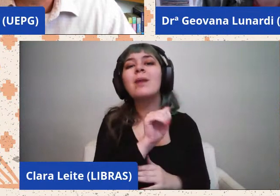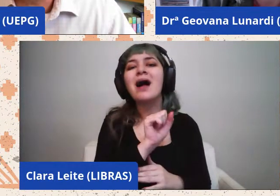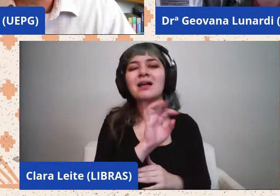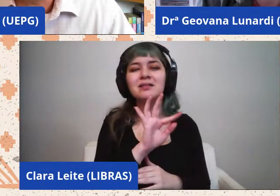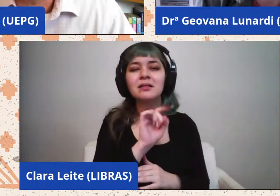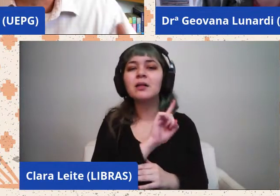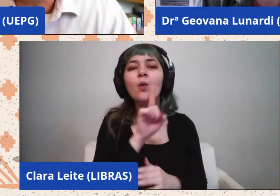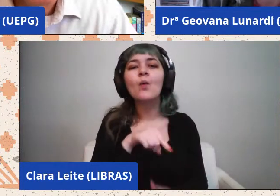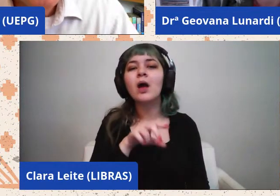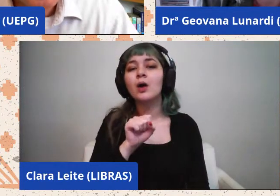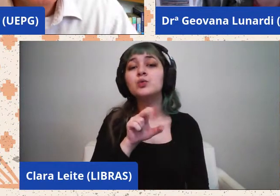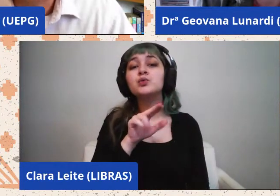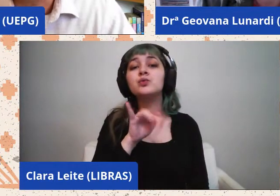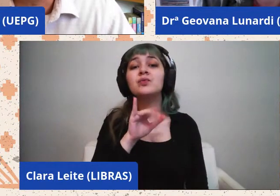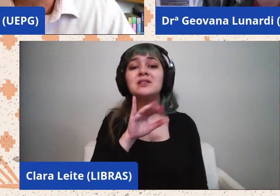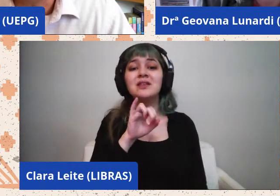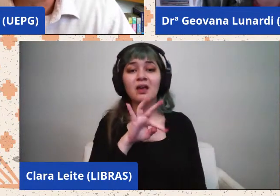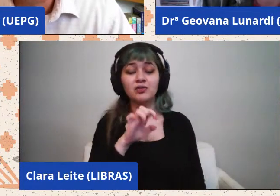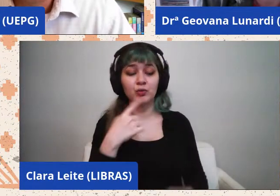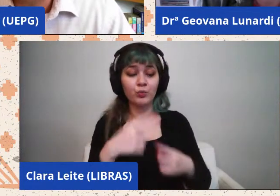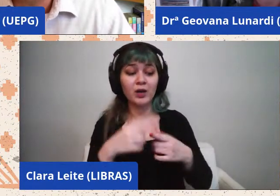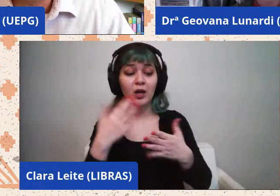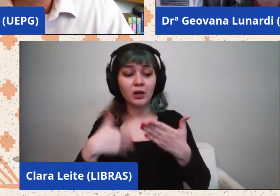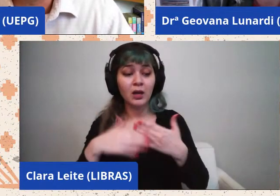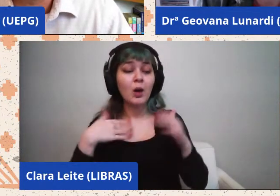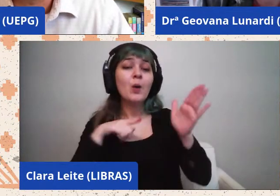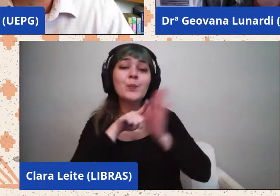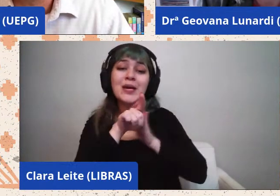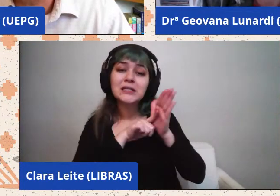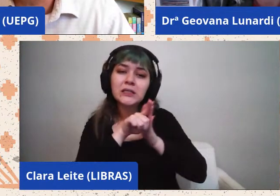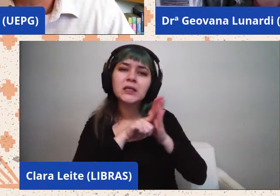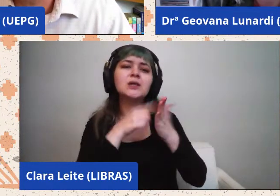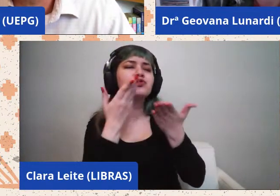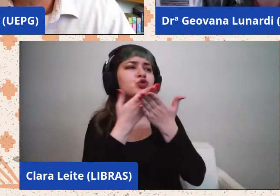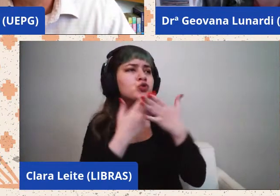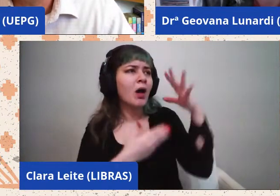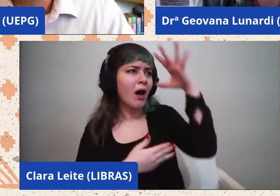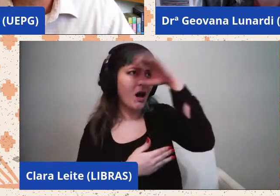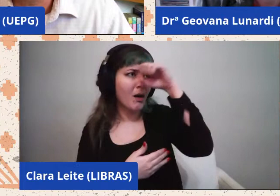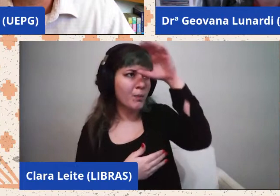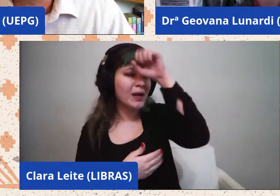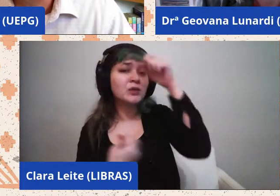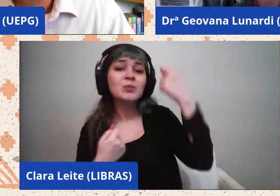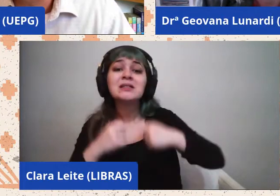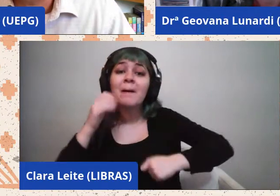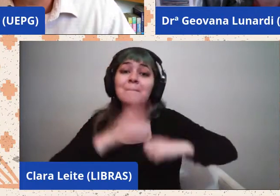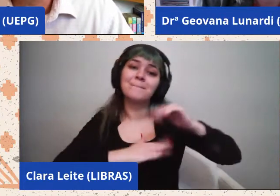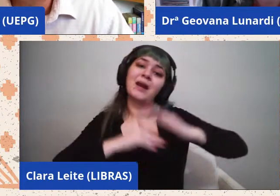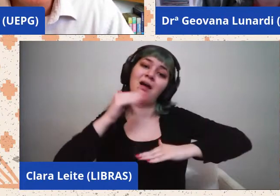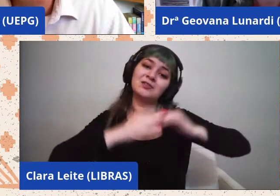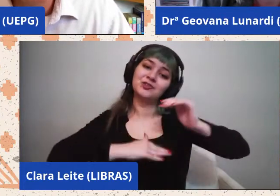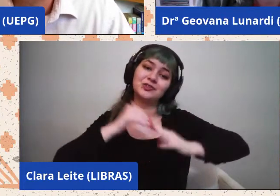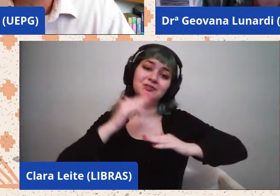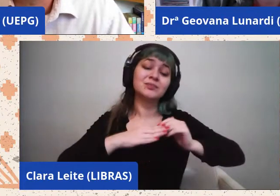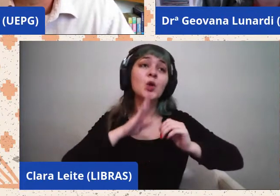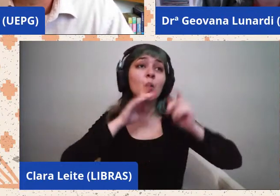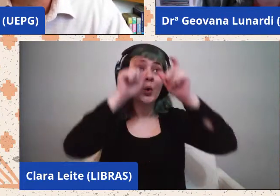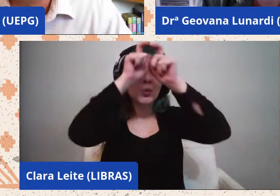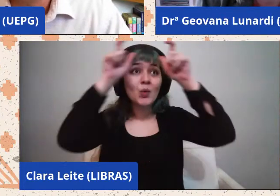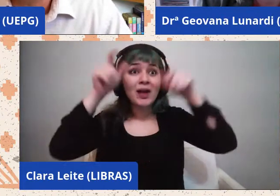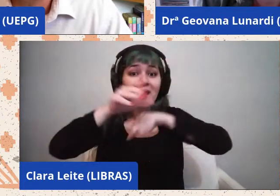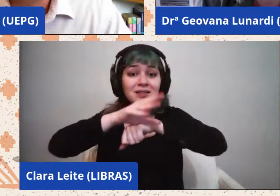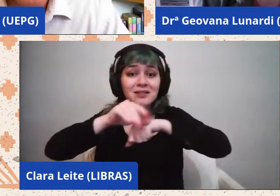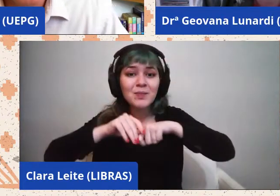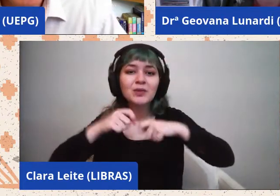aprendemos e descobrimos na nossa pesquisa, ele precisa ser colocado em ação, o conhecimento precisa